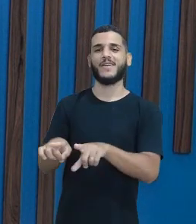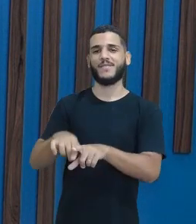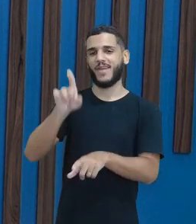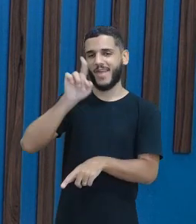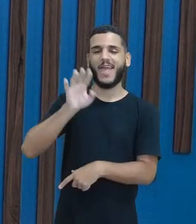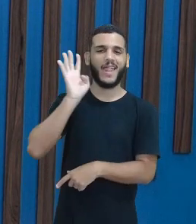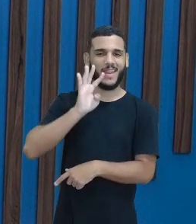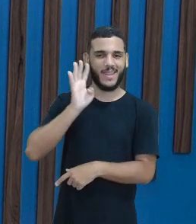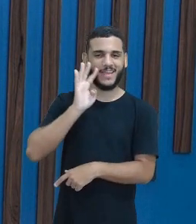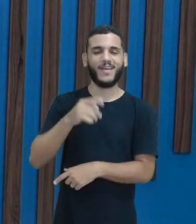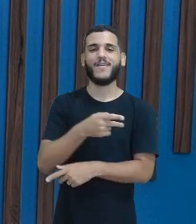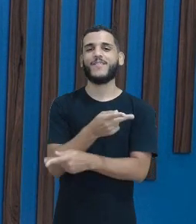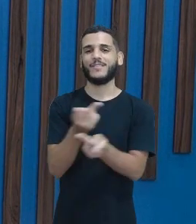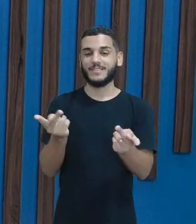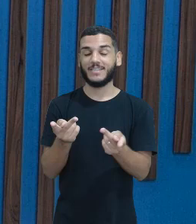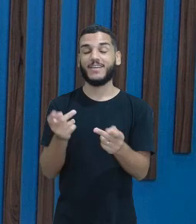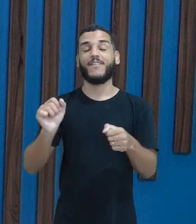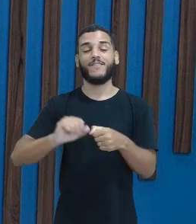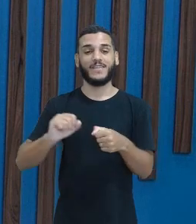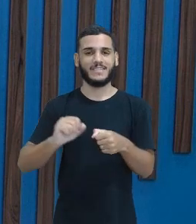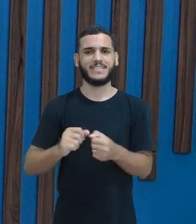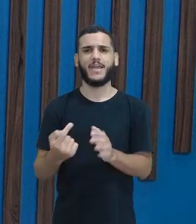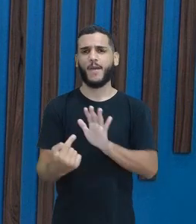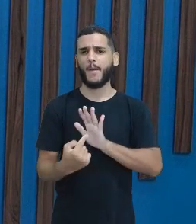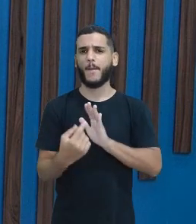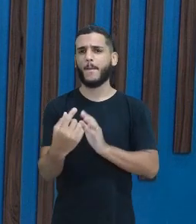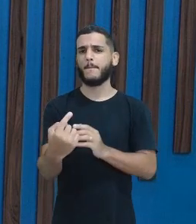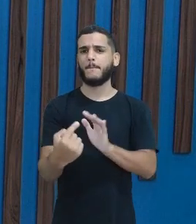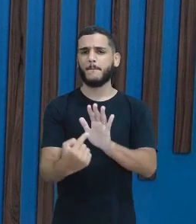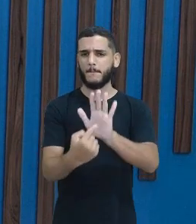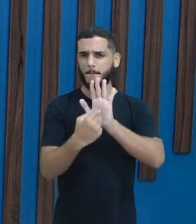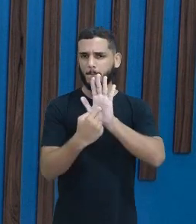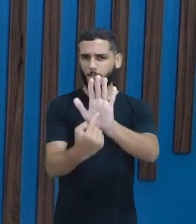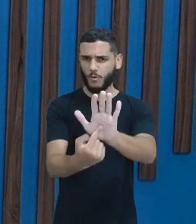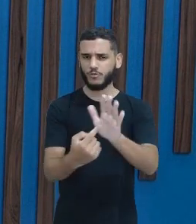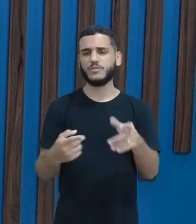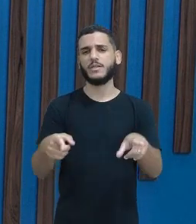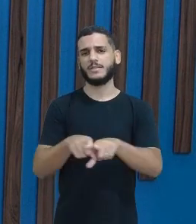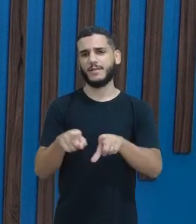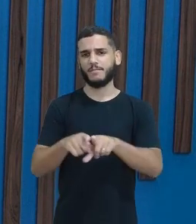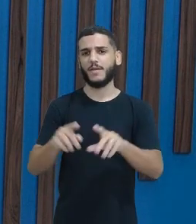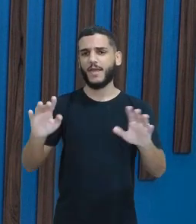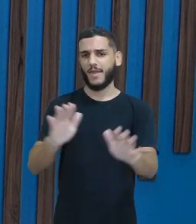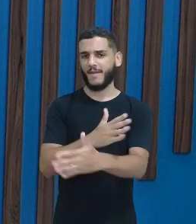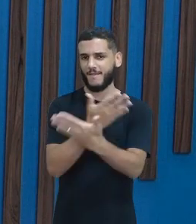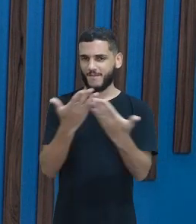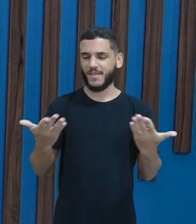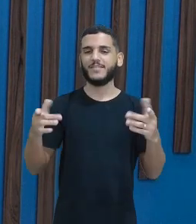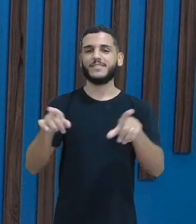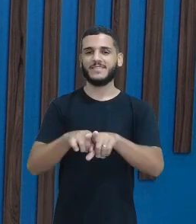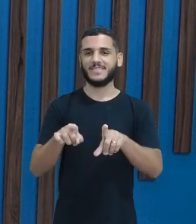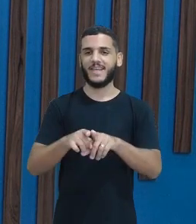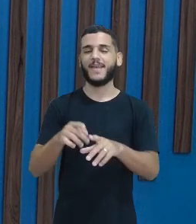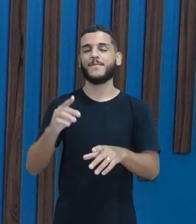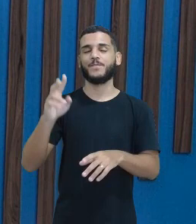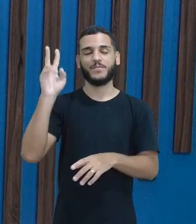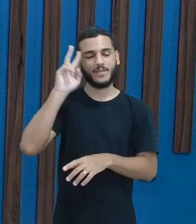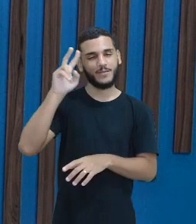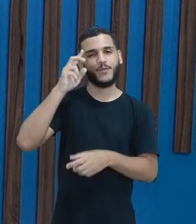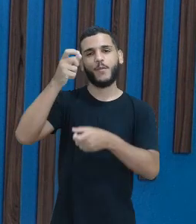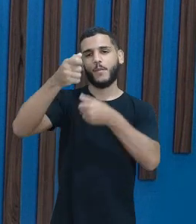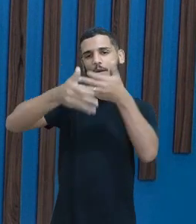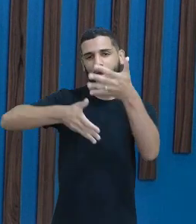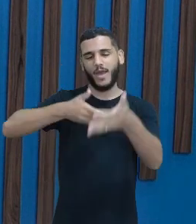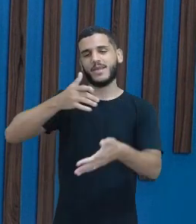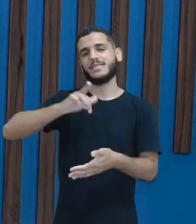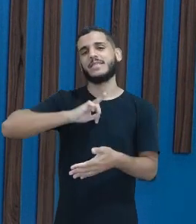legal, né? Faz aí, me mostra, tira fotos desse evento, dessa contação de história. Percebam os elementos que a gente viu